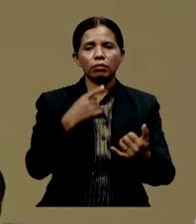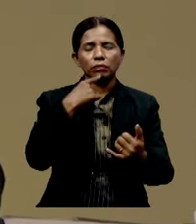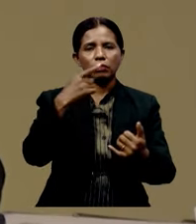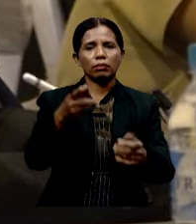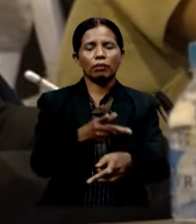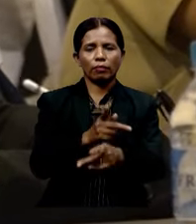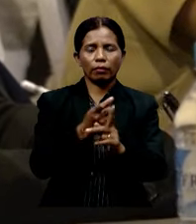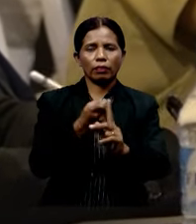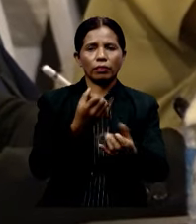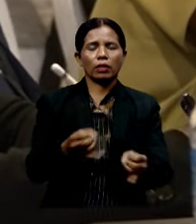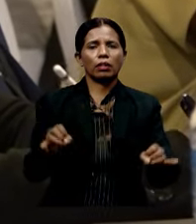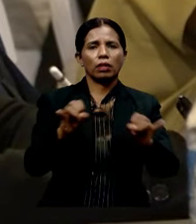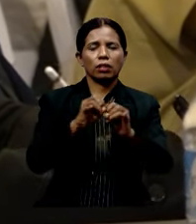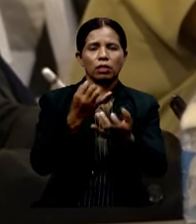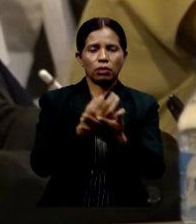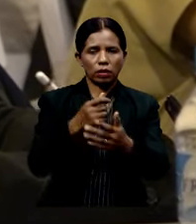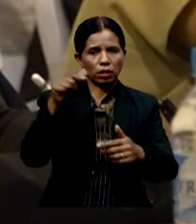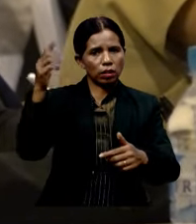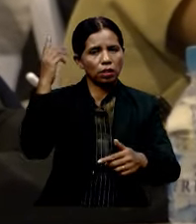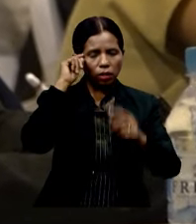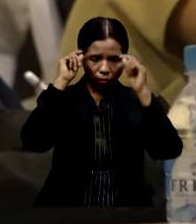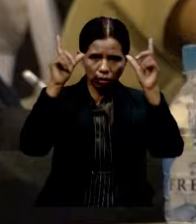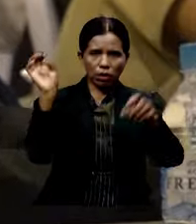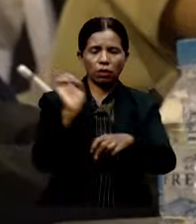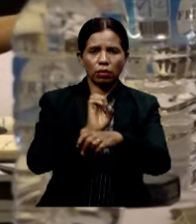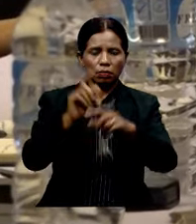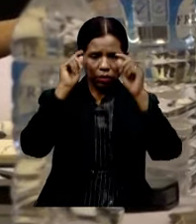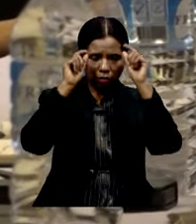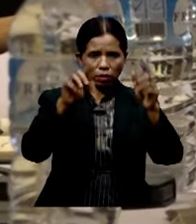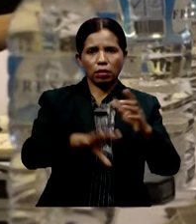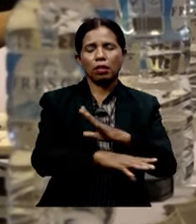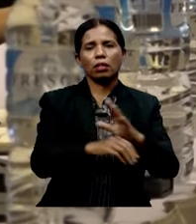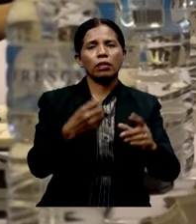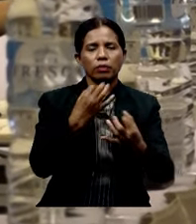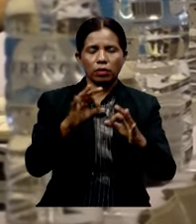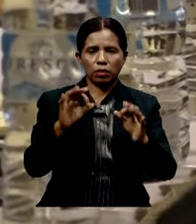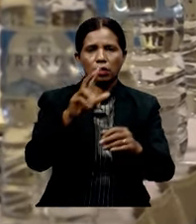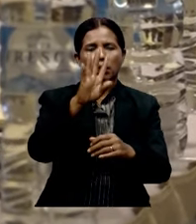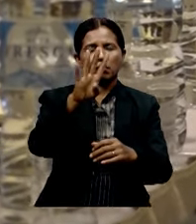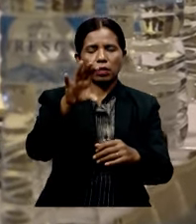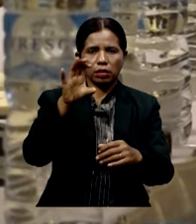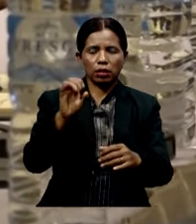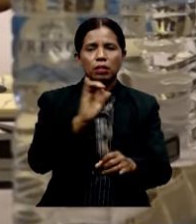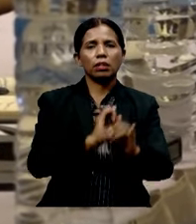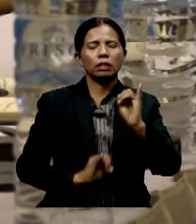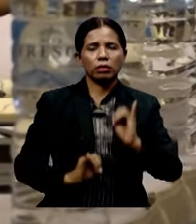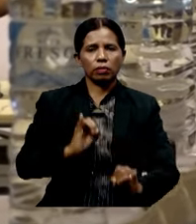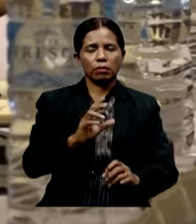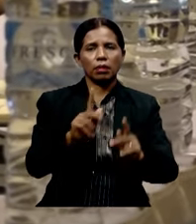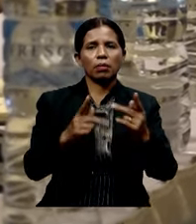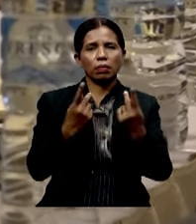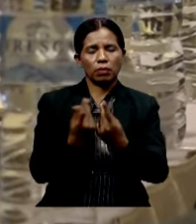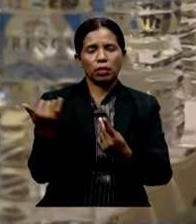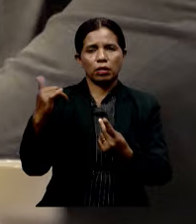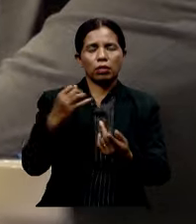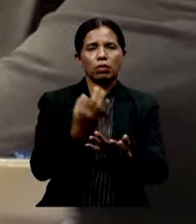si institusyang finansero iha Timor Leste ba ekonomia Timor Leste liwana tokon atusat ba individu ka ba ema empresa sira